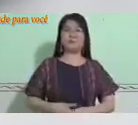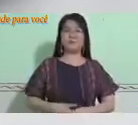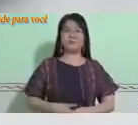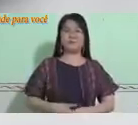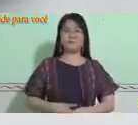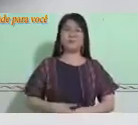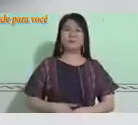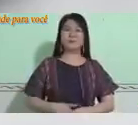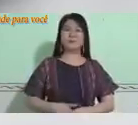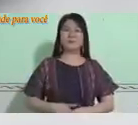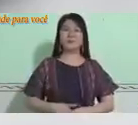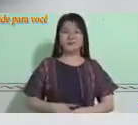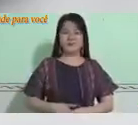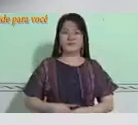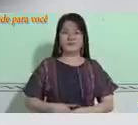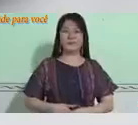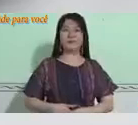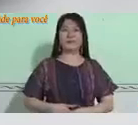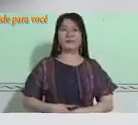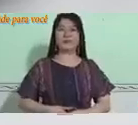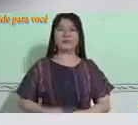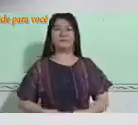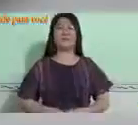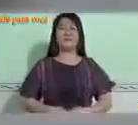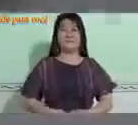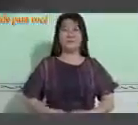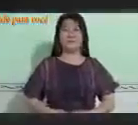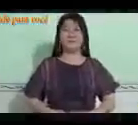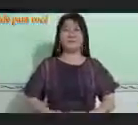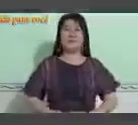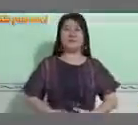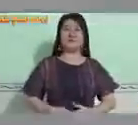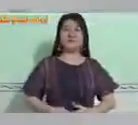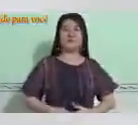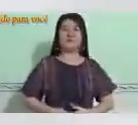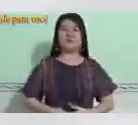na sensibilidade em alguns locais do corpo, como na face.